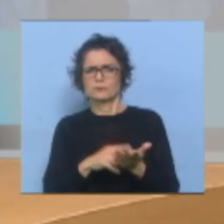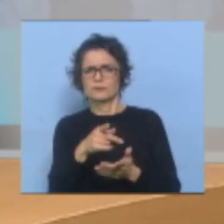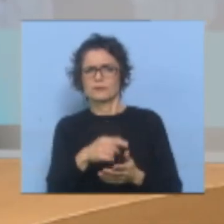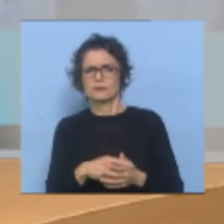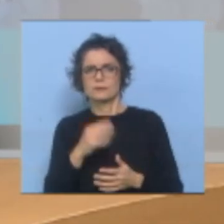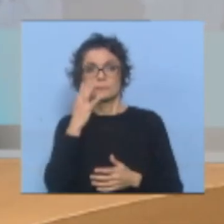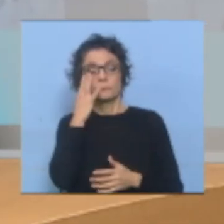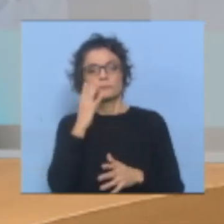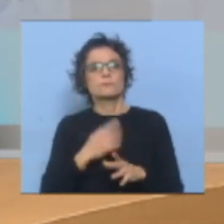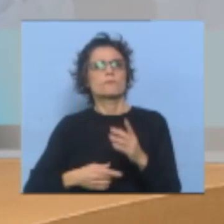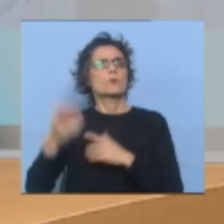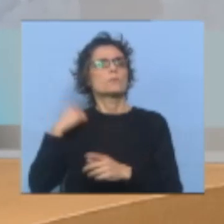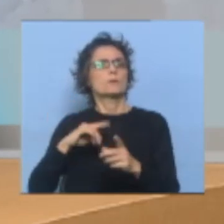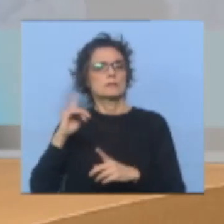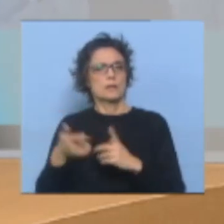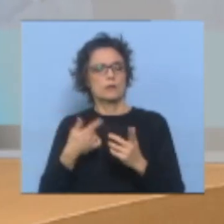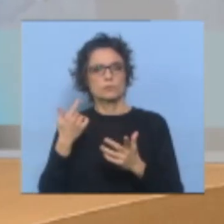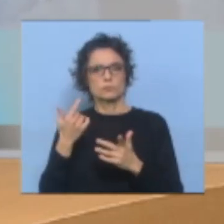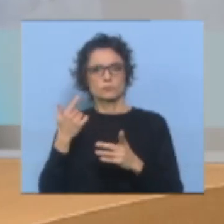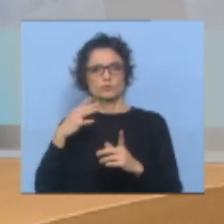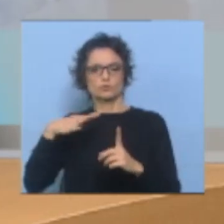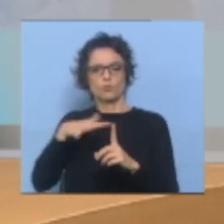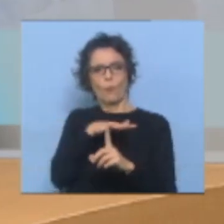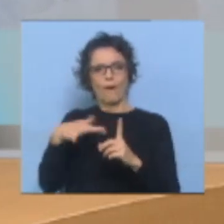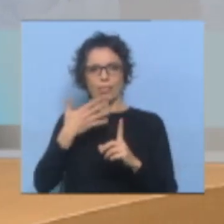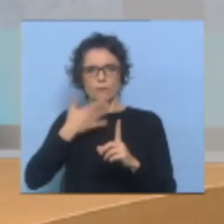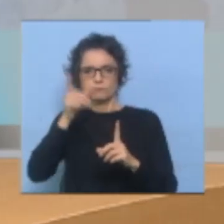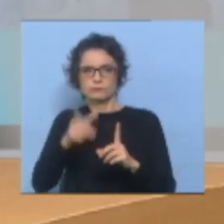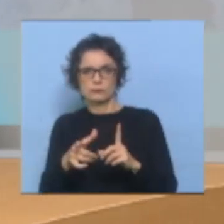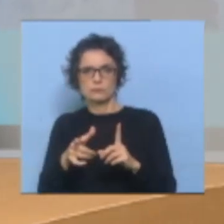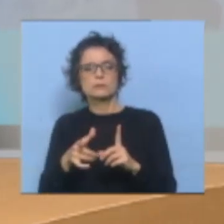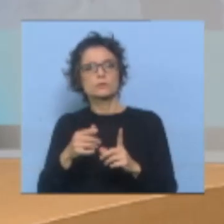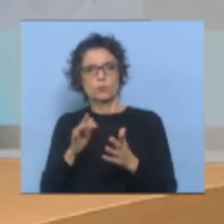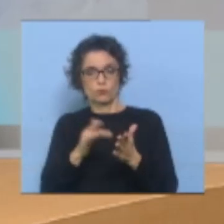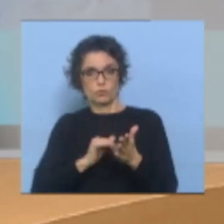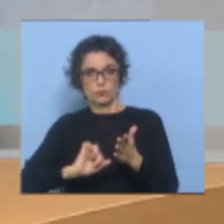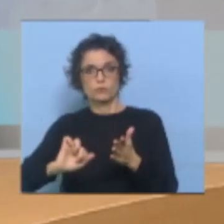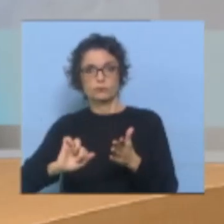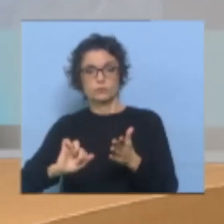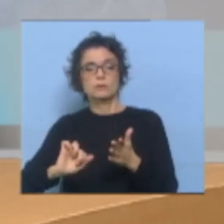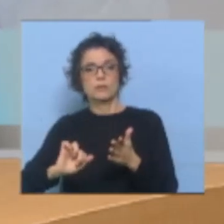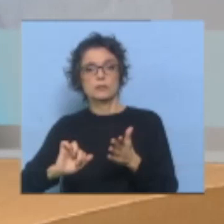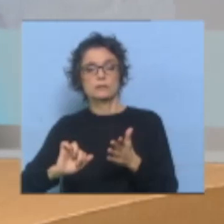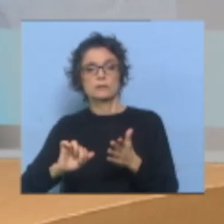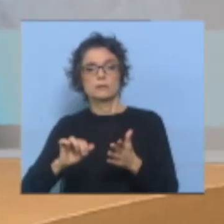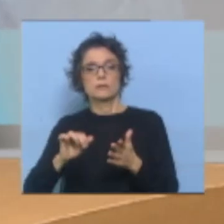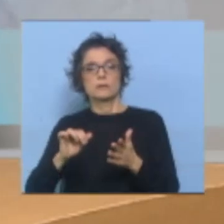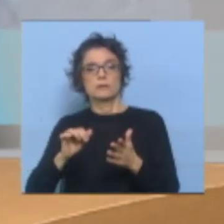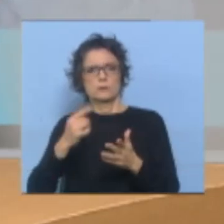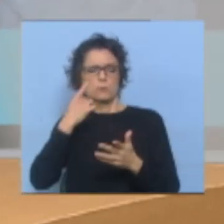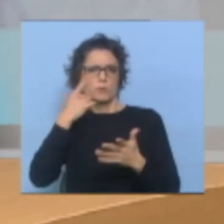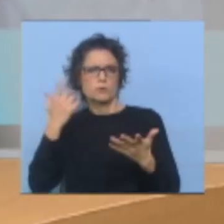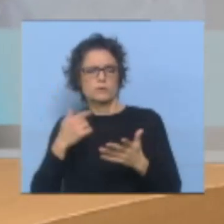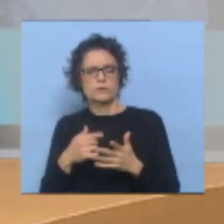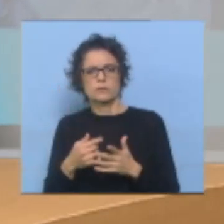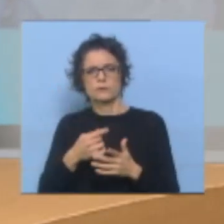Desmond Morris, um antropólogo, já num livro que ficou célebre, é um clássico, A Tribo do Futebol, dizia